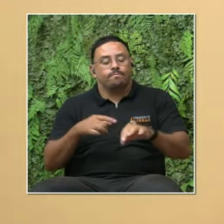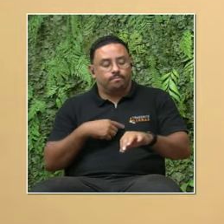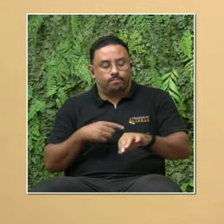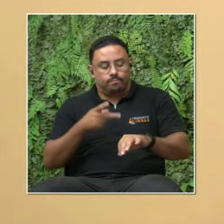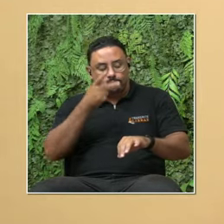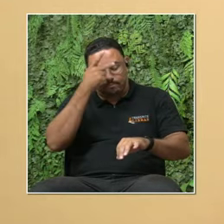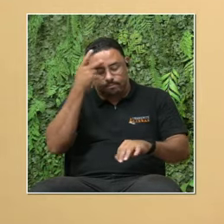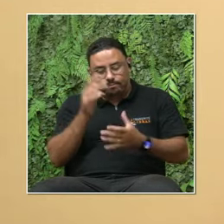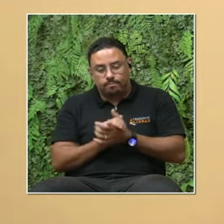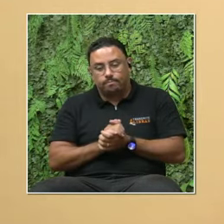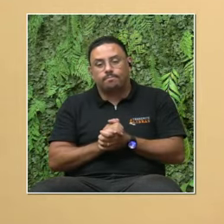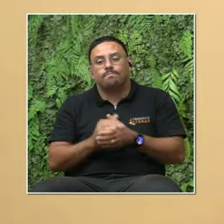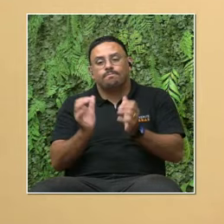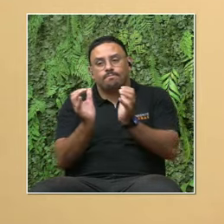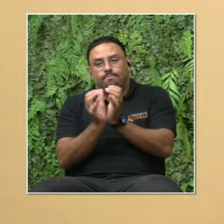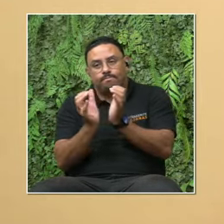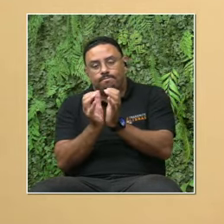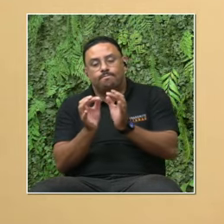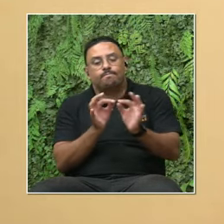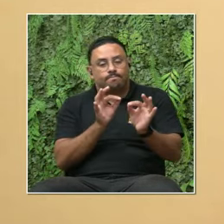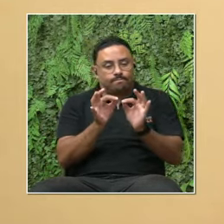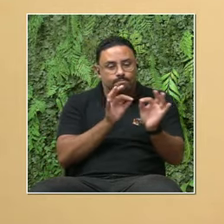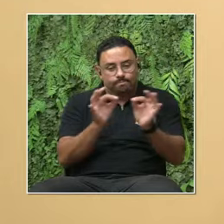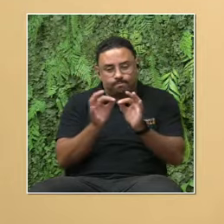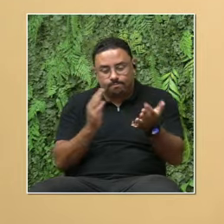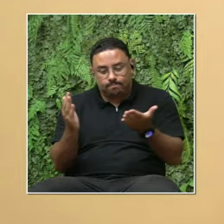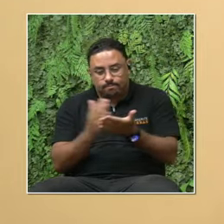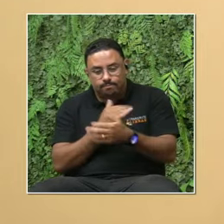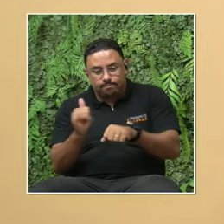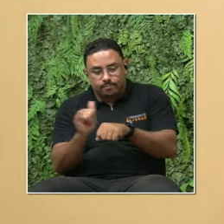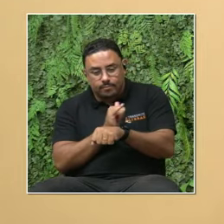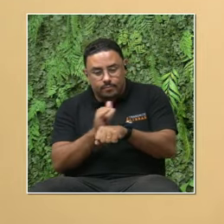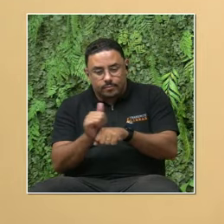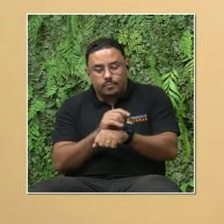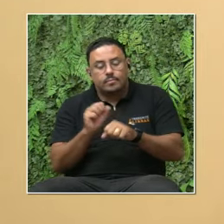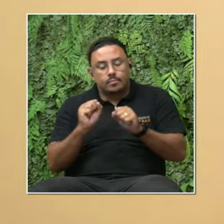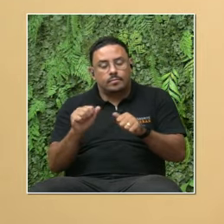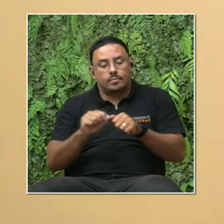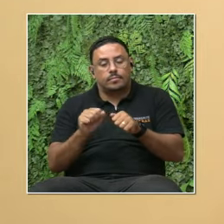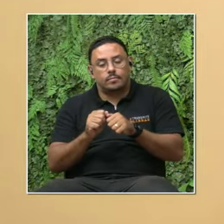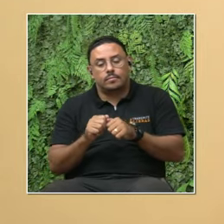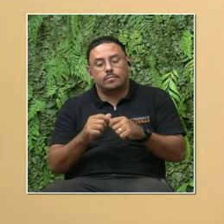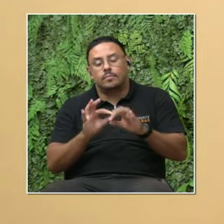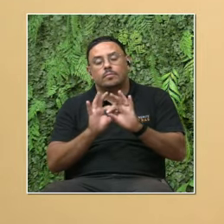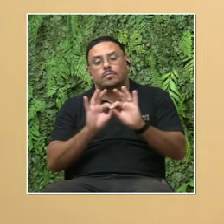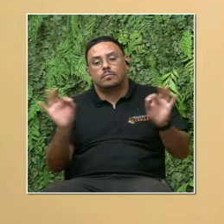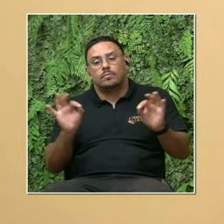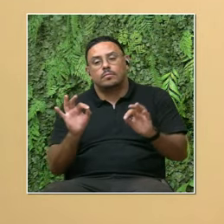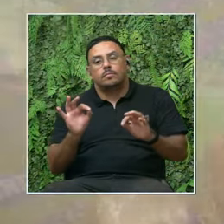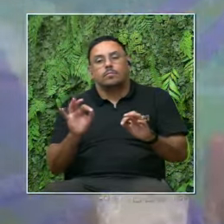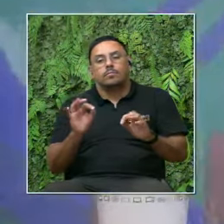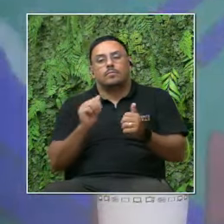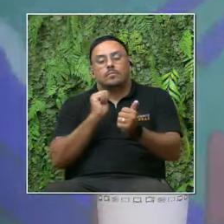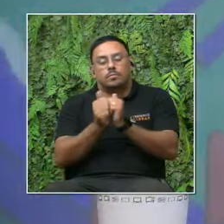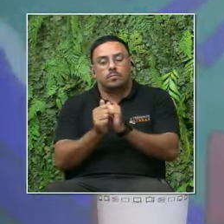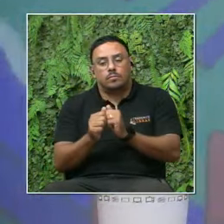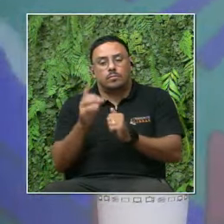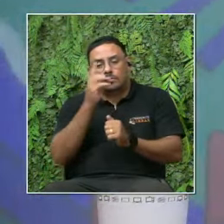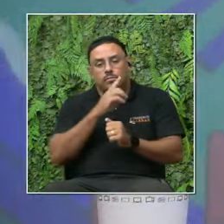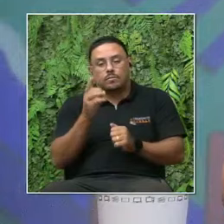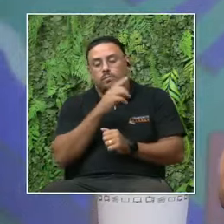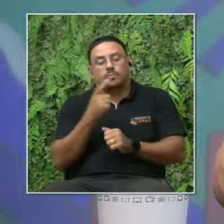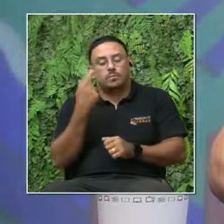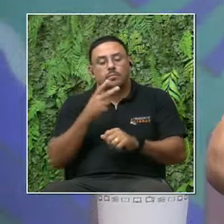pessoal da comissão já já tá bolando algumas estratégias para que possamos fazer um bom jogo domingo e sair com o título